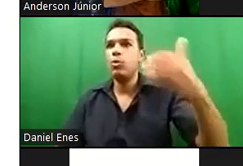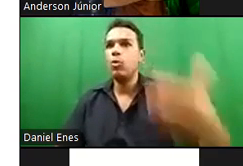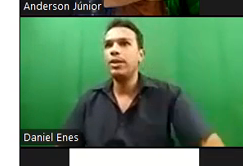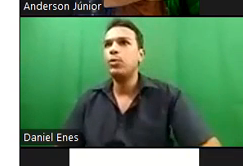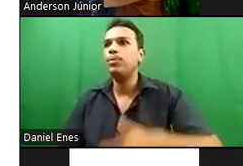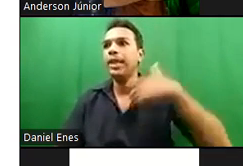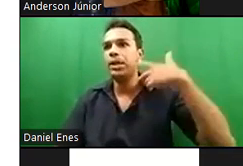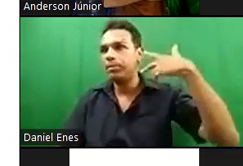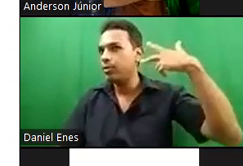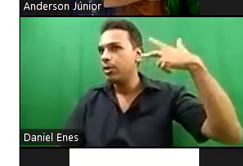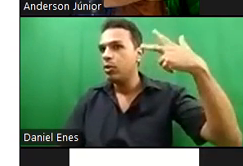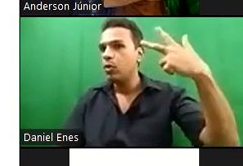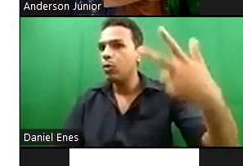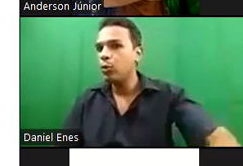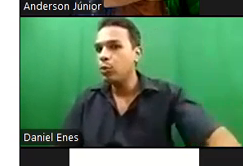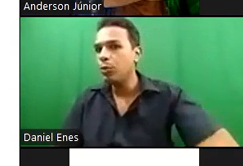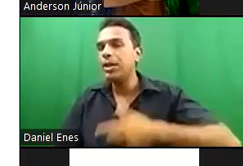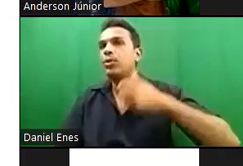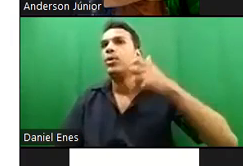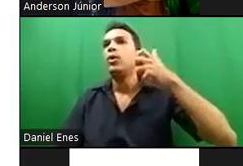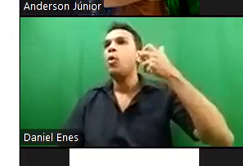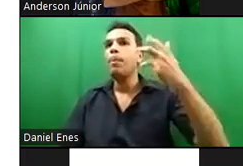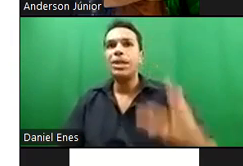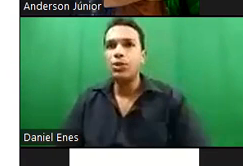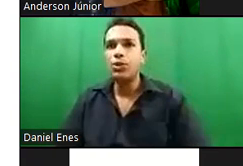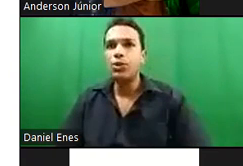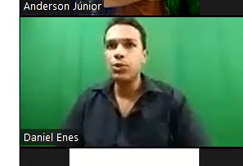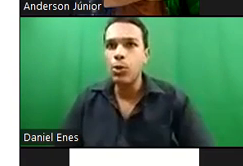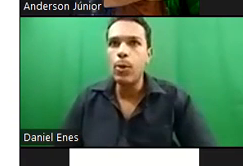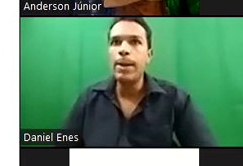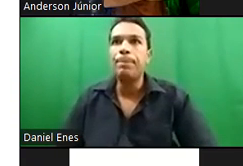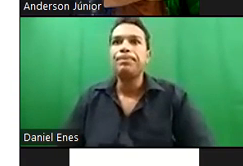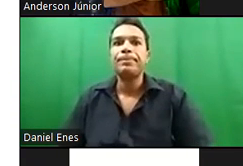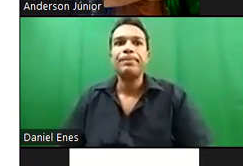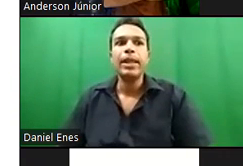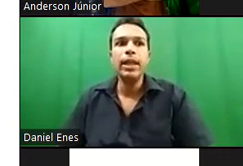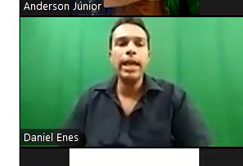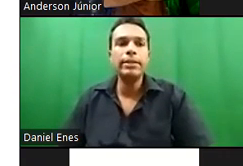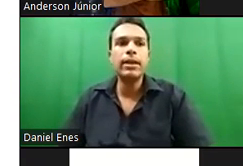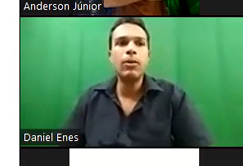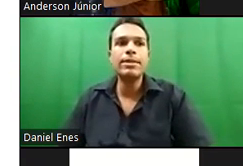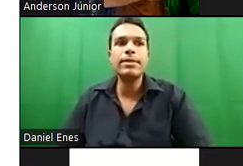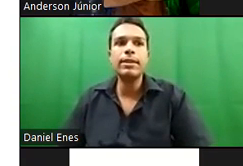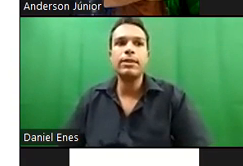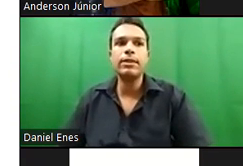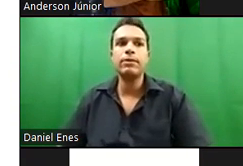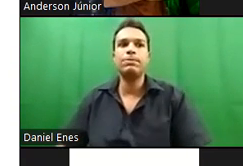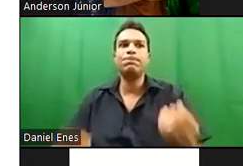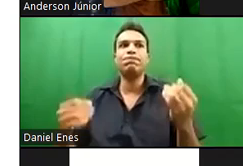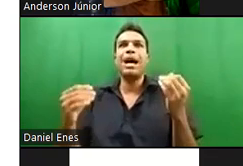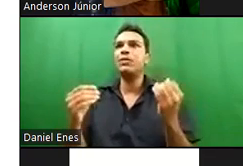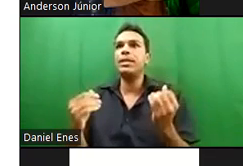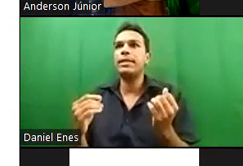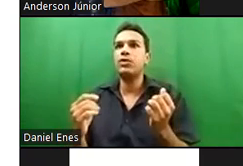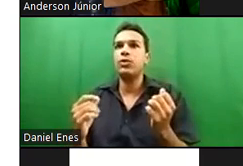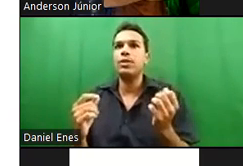verbo concorda com tempo, com número, com pessoa. Né? Então, assim, a